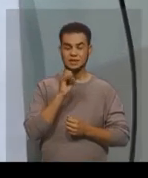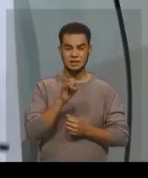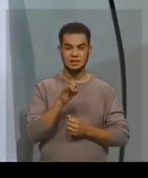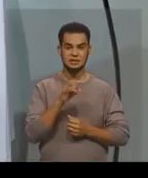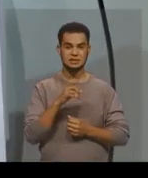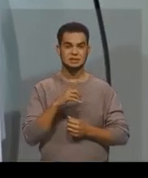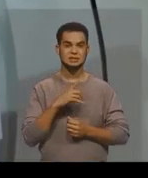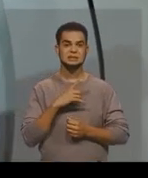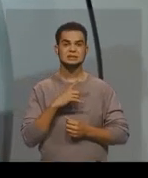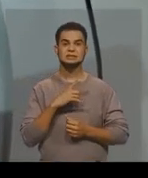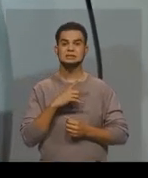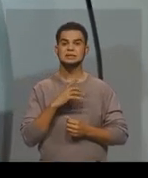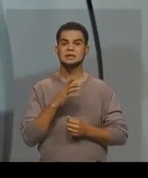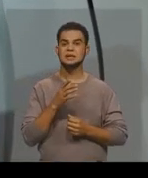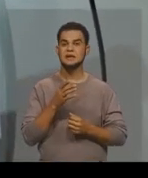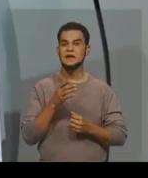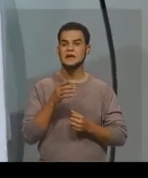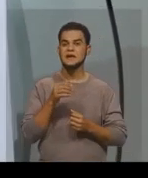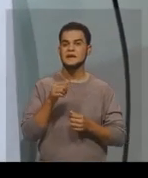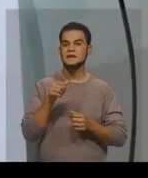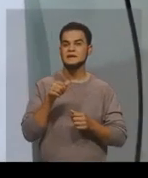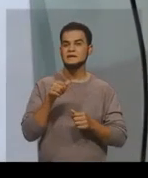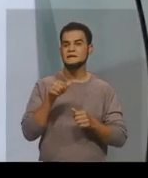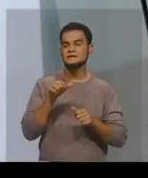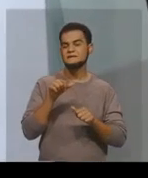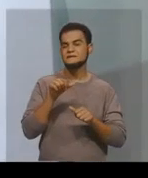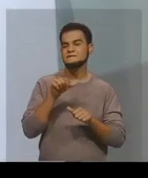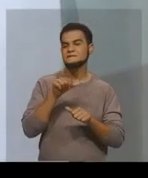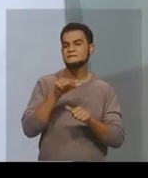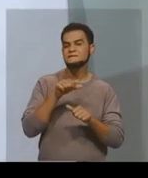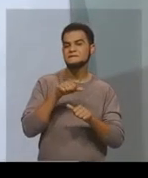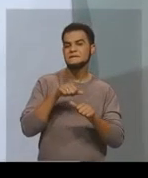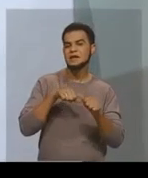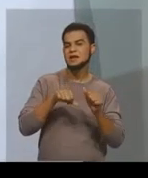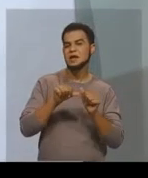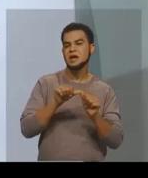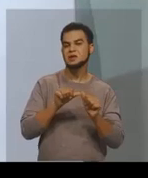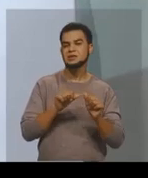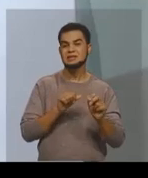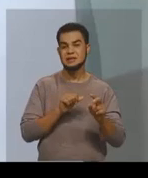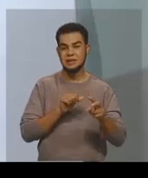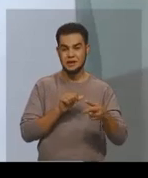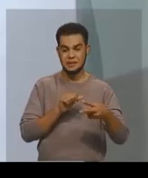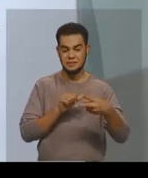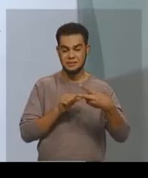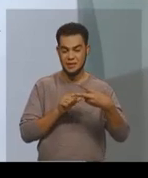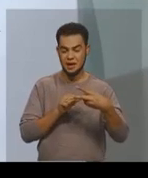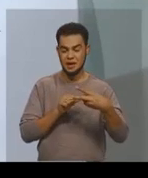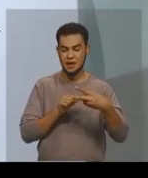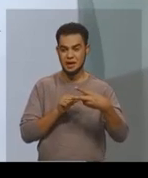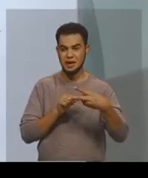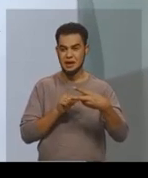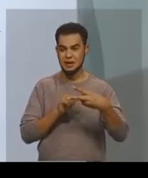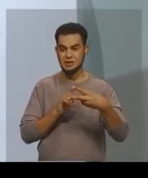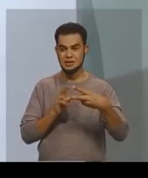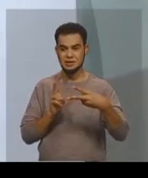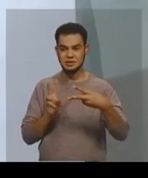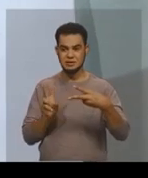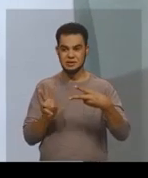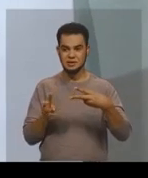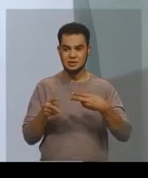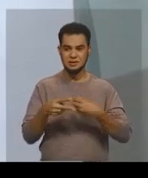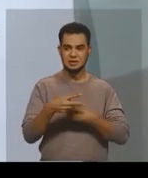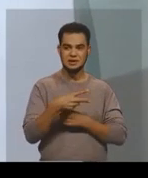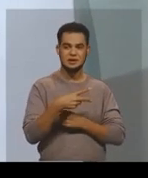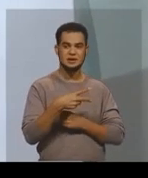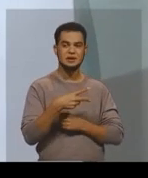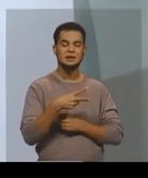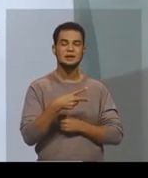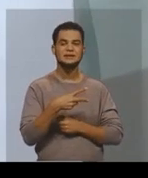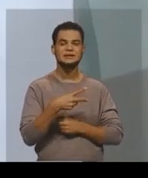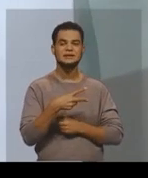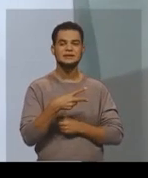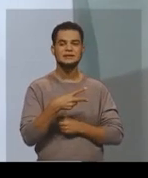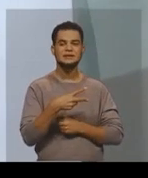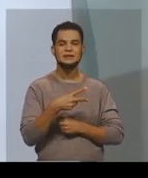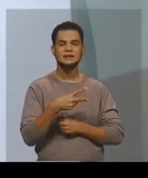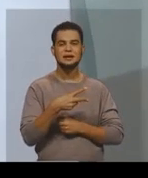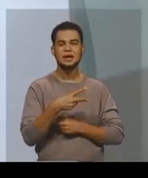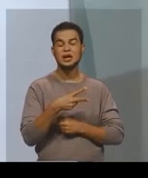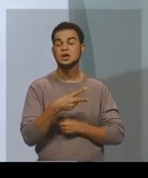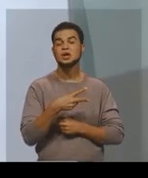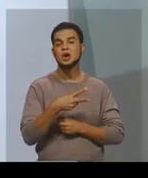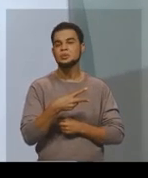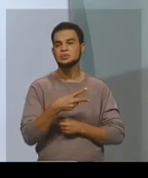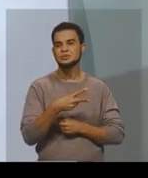angular virando ao contrário, isso dá a ideia de A e o ângulo tá fazendo assim, ó. Então, essa é a minha